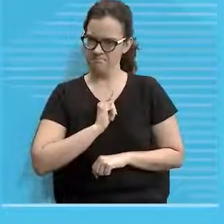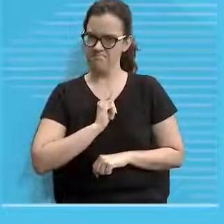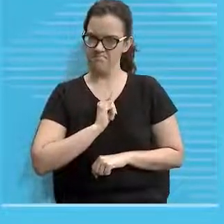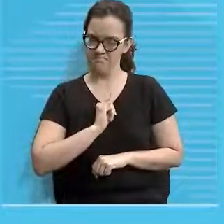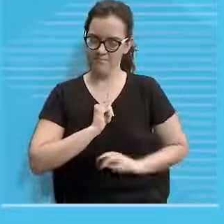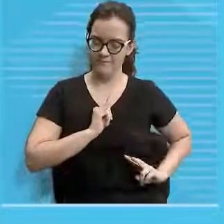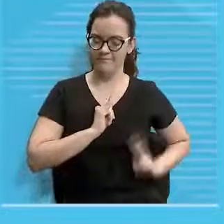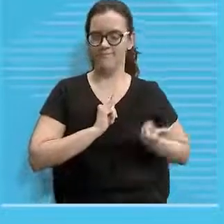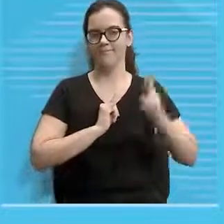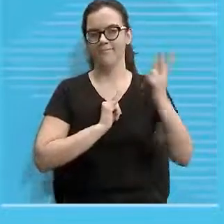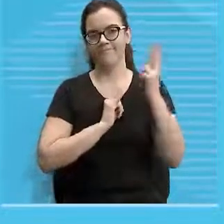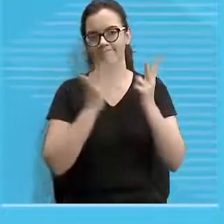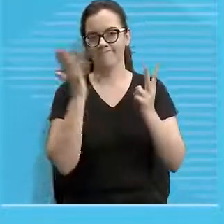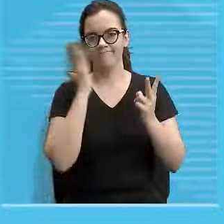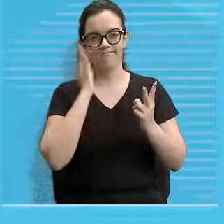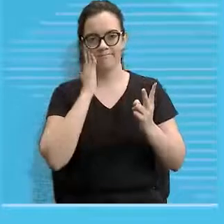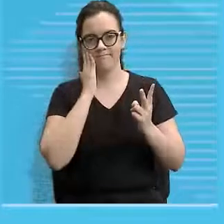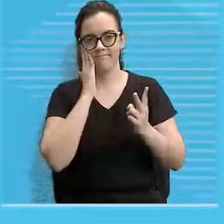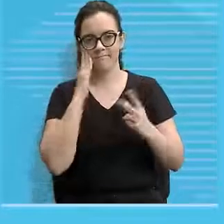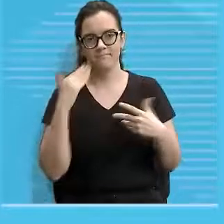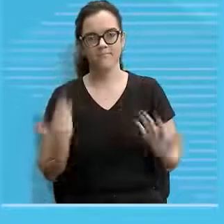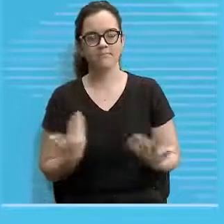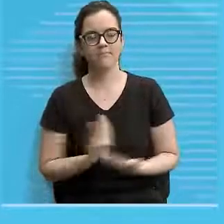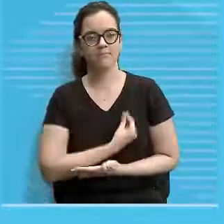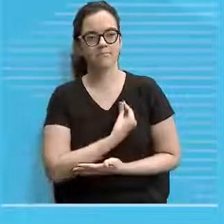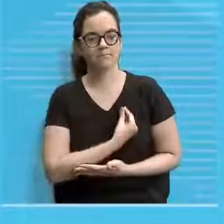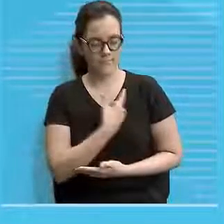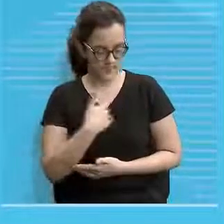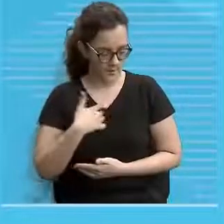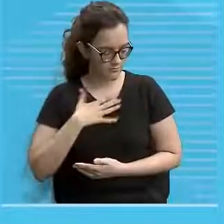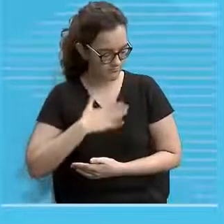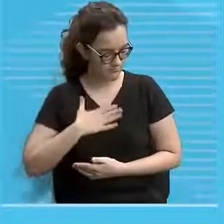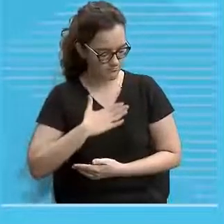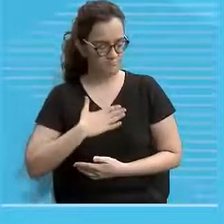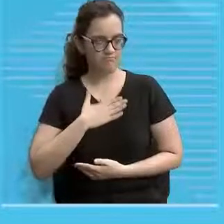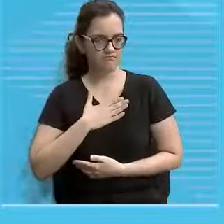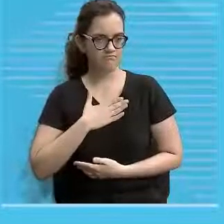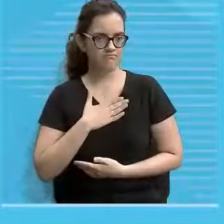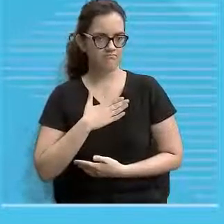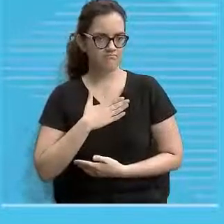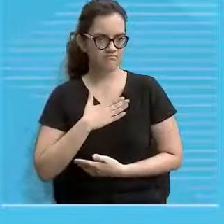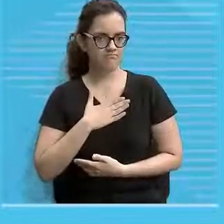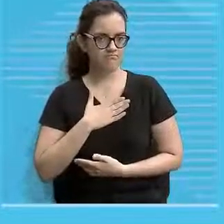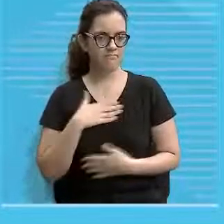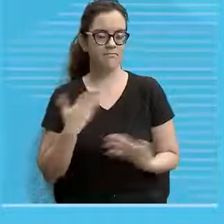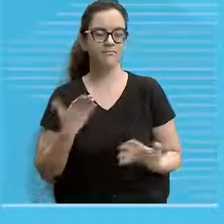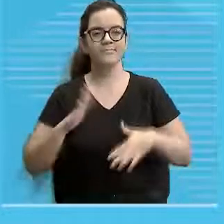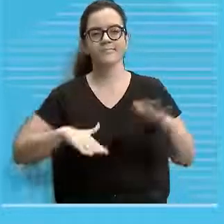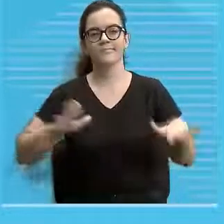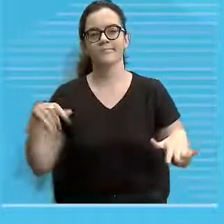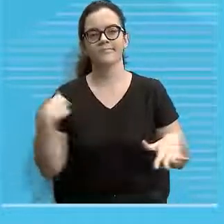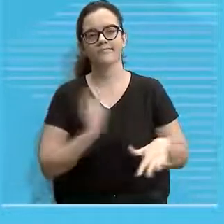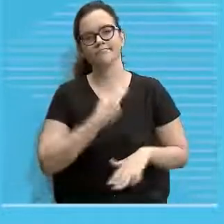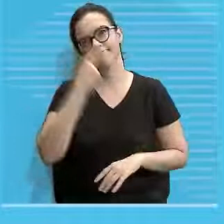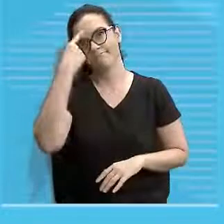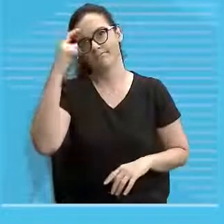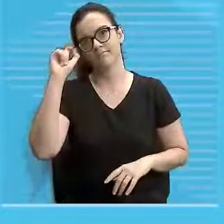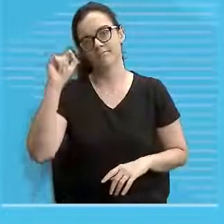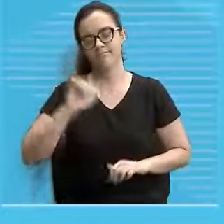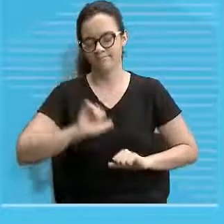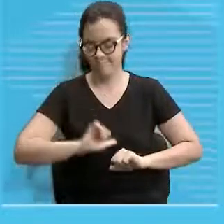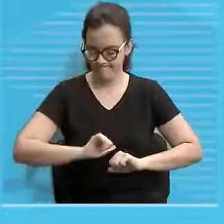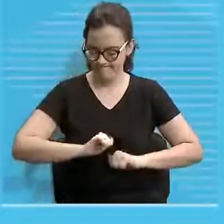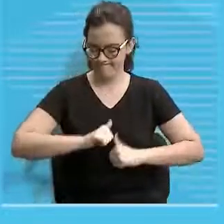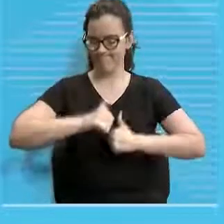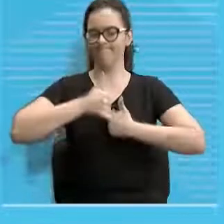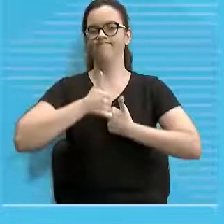Então, a autoestima é quanto eu gosto de quem eu sou. Muitas vezes a gente acha que a autoestima, ela está